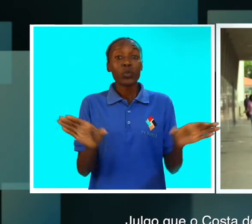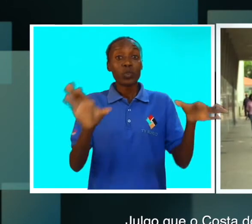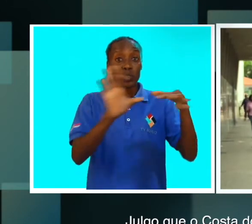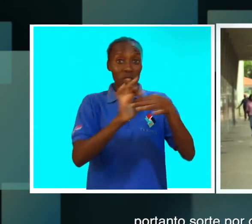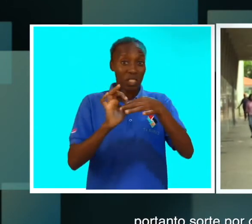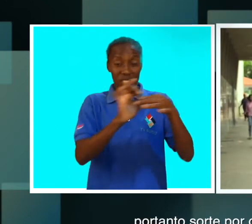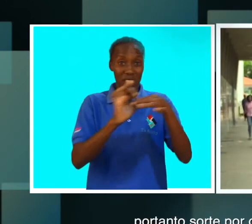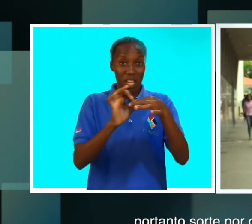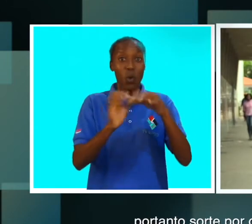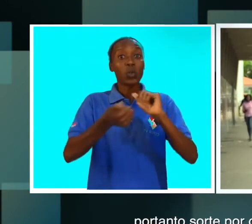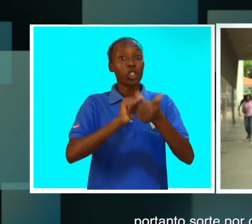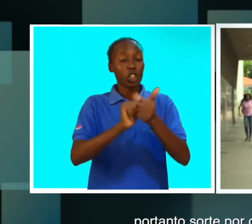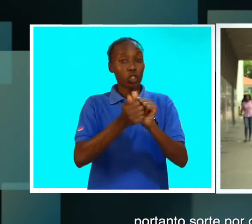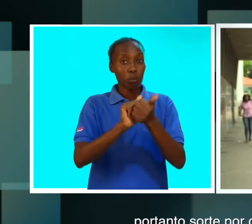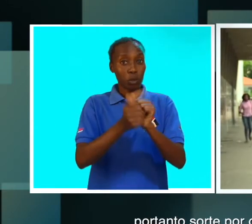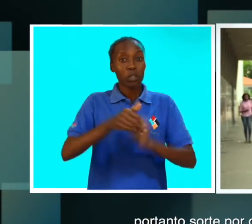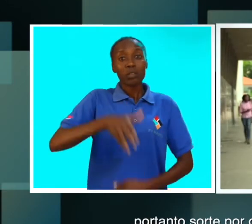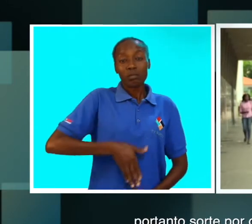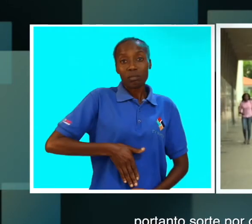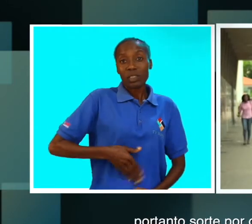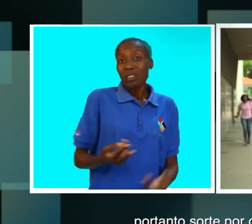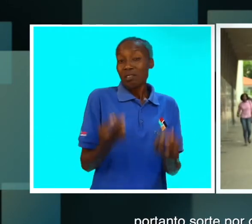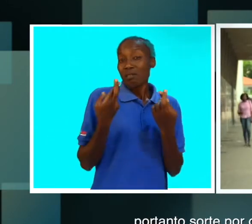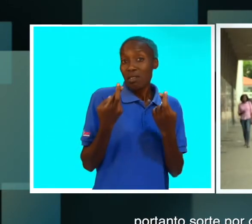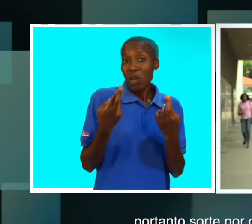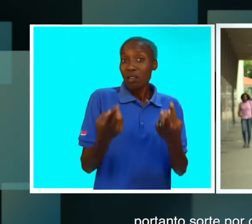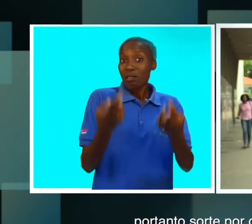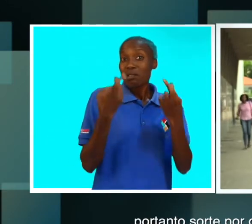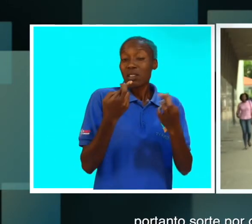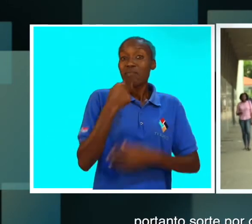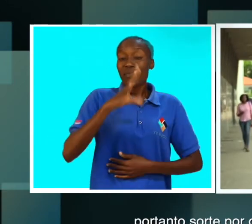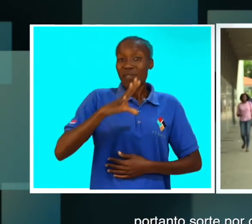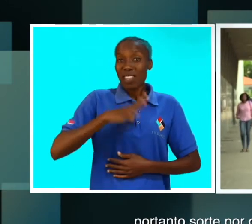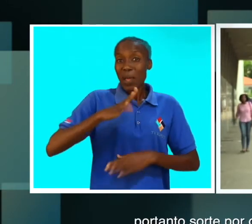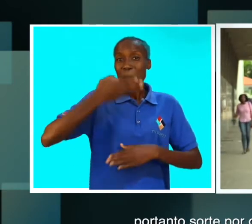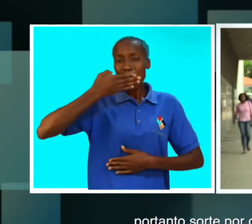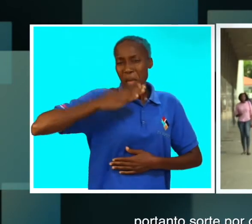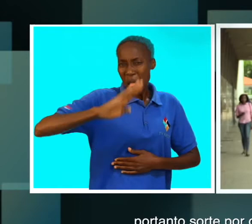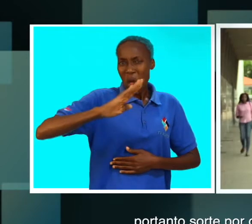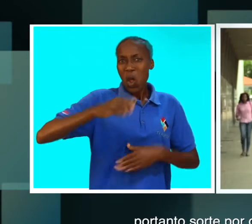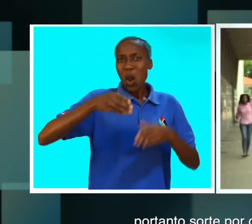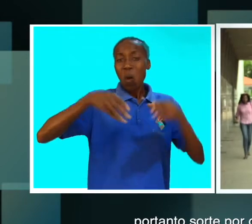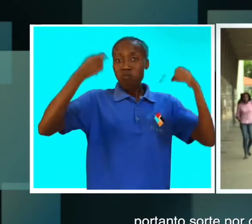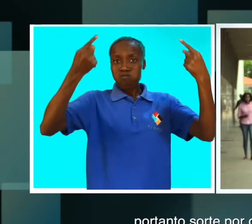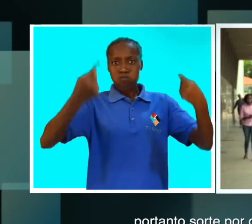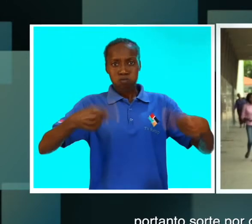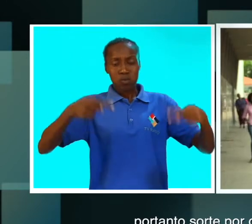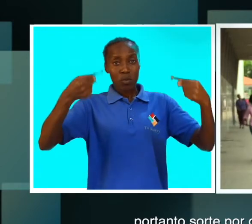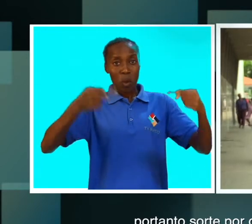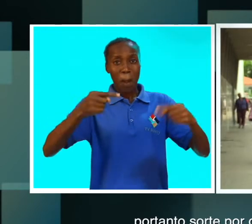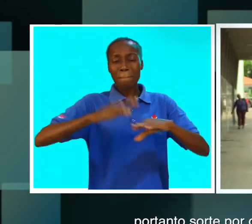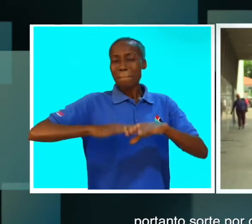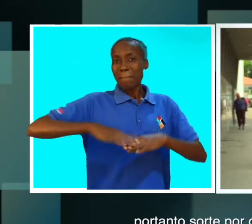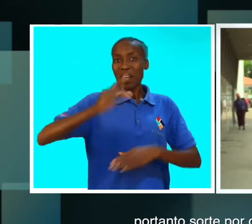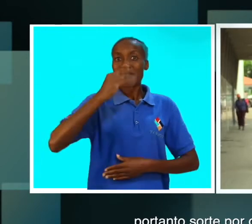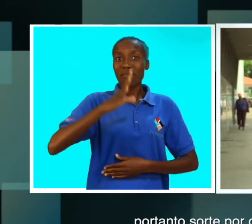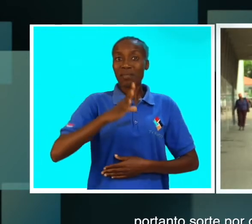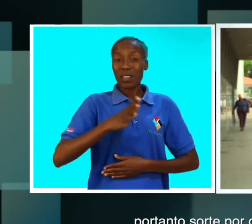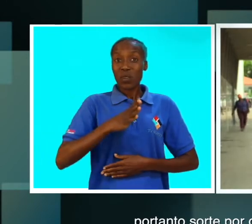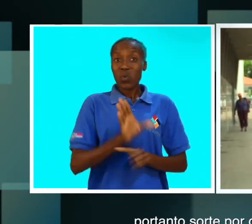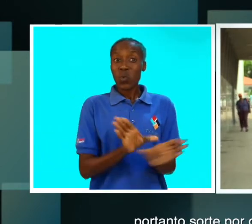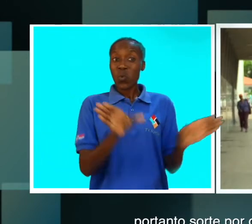União Desportiva de Sungo. Portanto, sorte tem-lhe calhado melhor adversários mais acessíveis do que aqueles